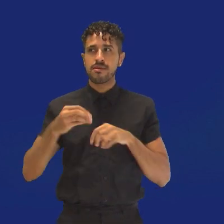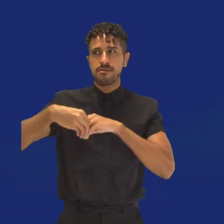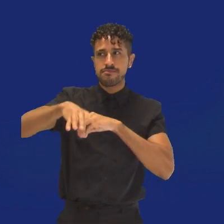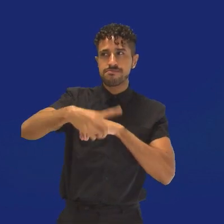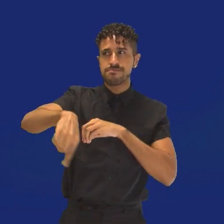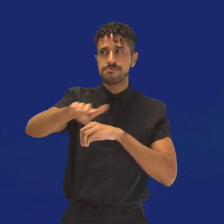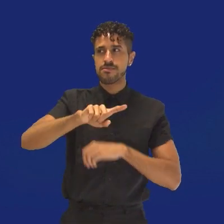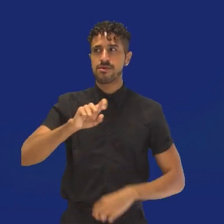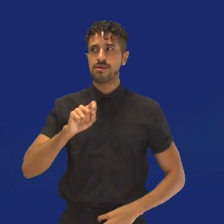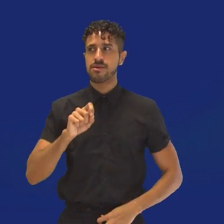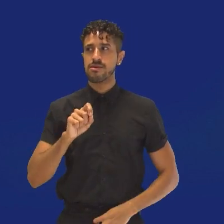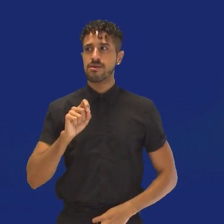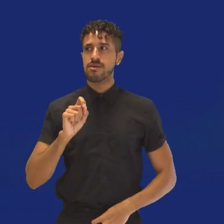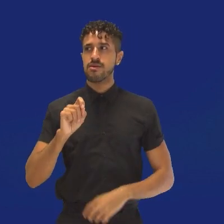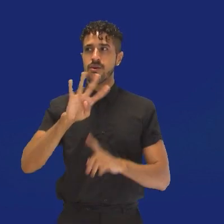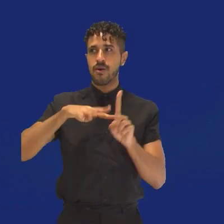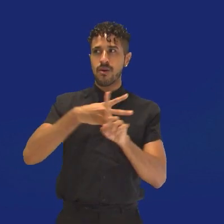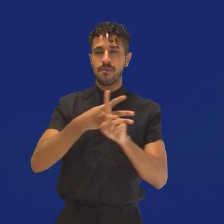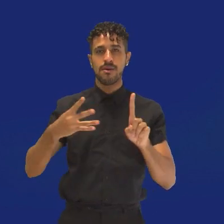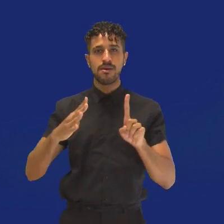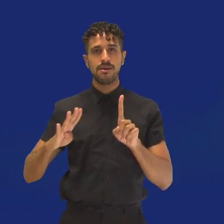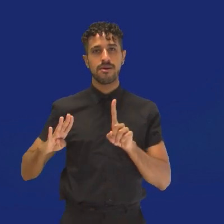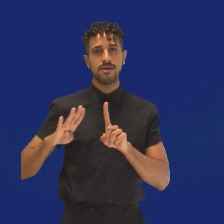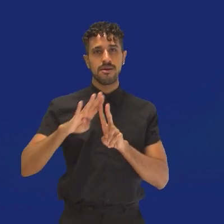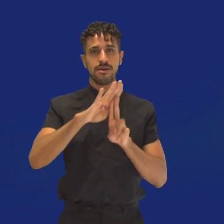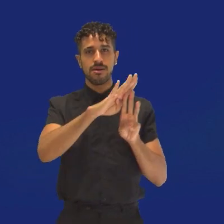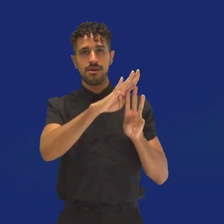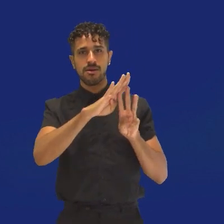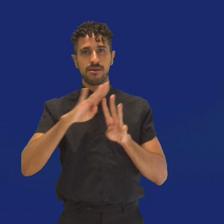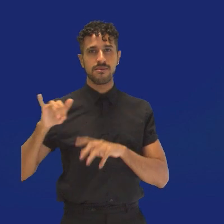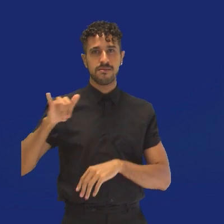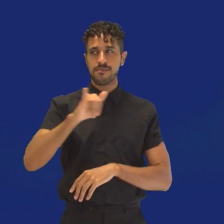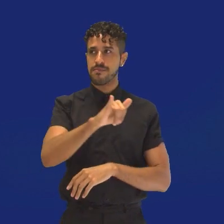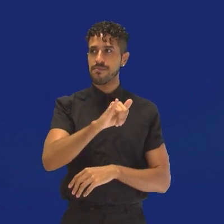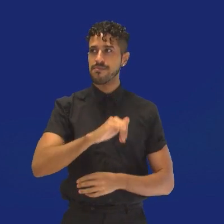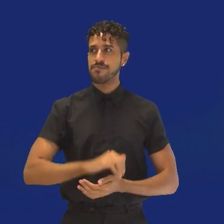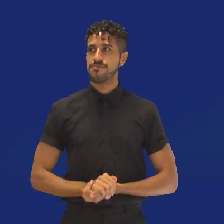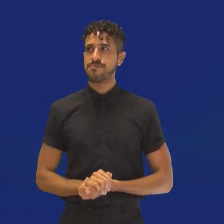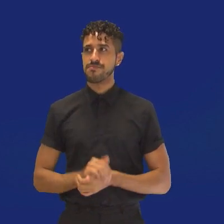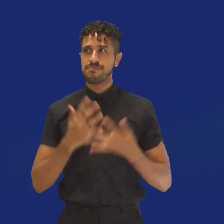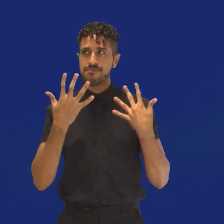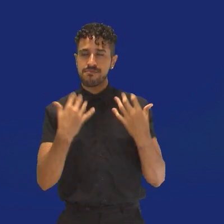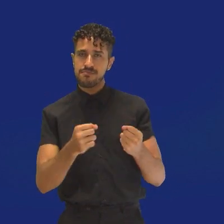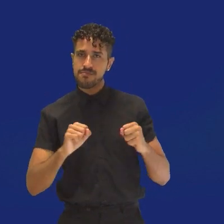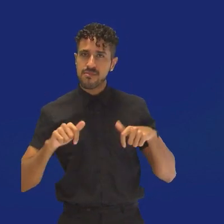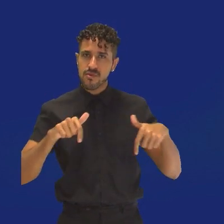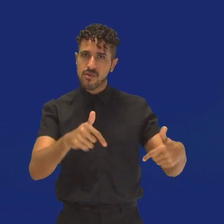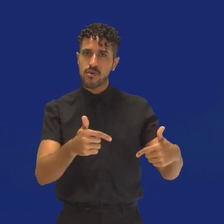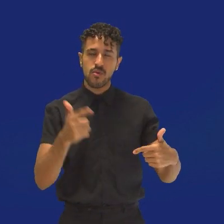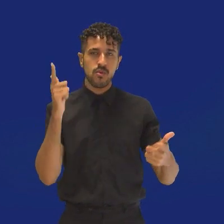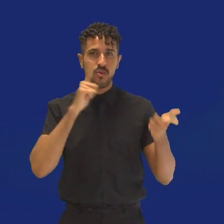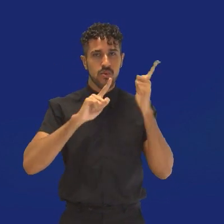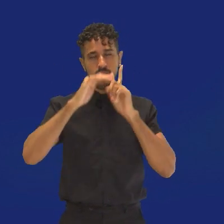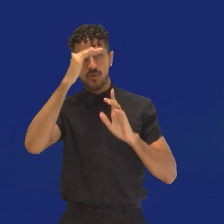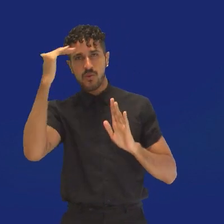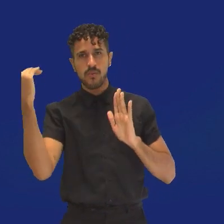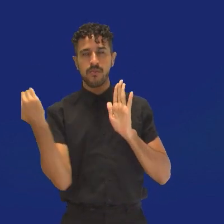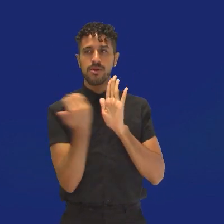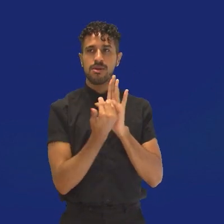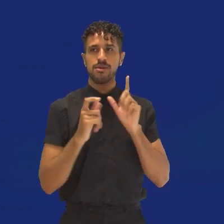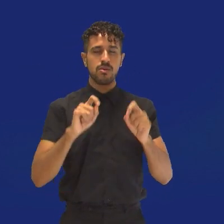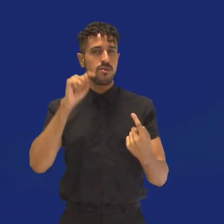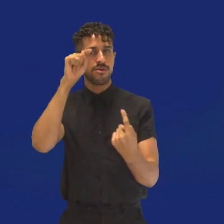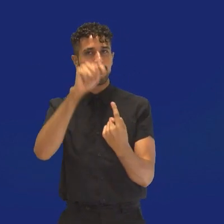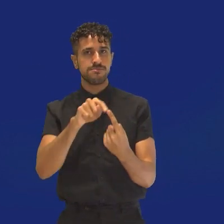aqui de mensagem final é uma homenagem à Força Aérea, né? Senta a pua no analfabetismo, né? Vamos com tudo para cumprir